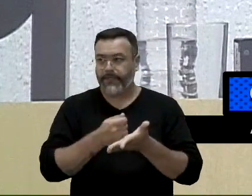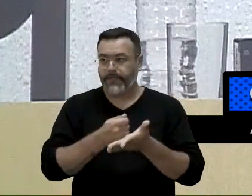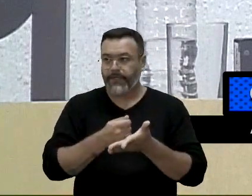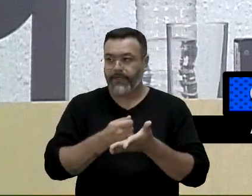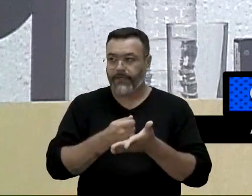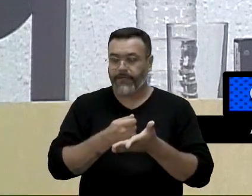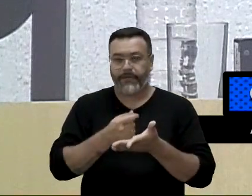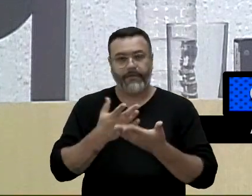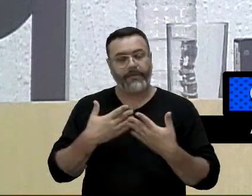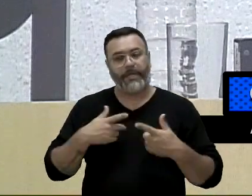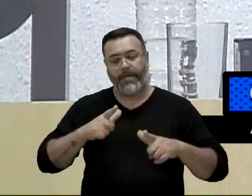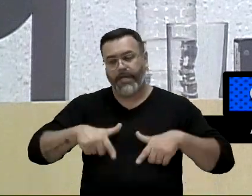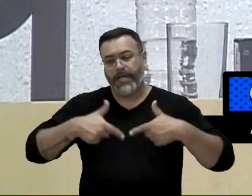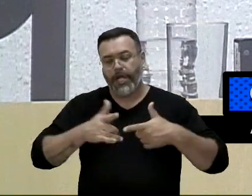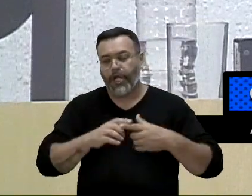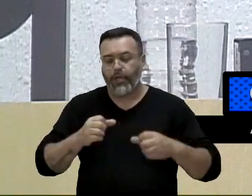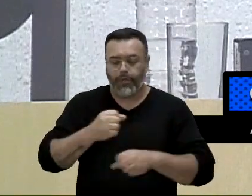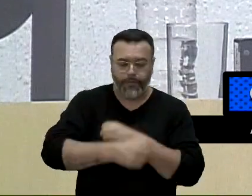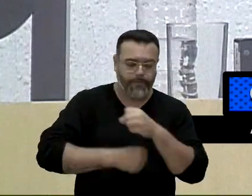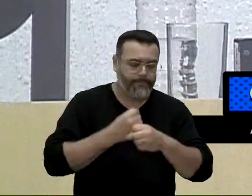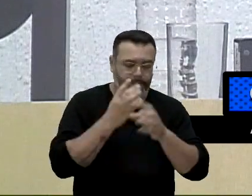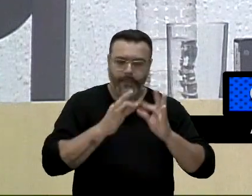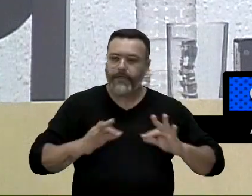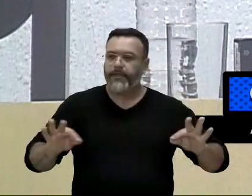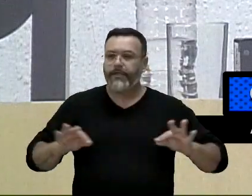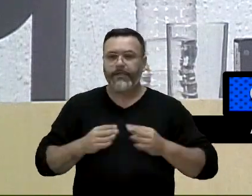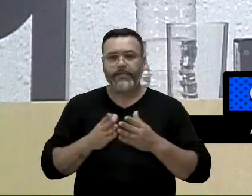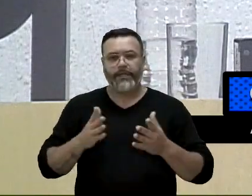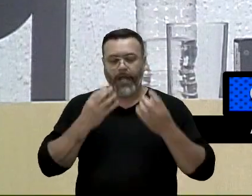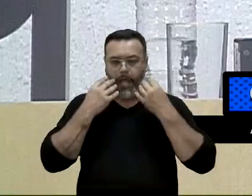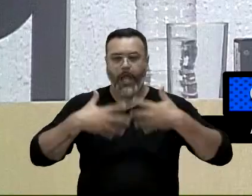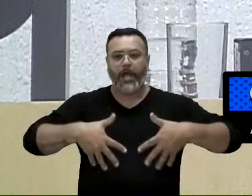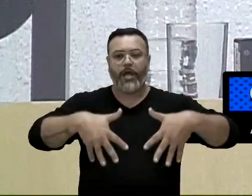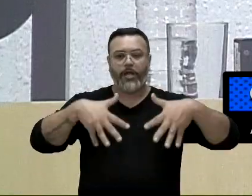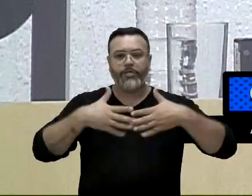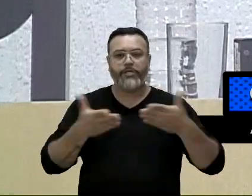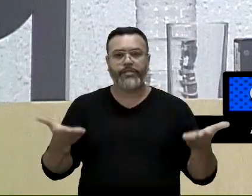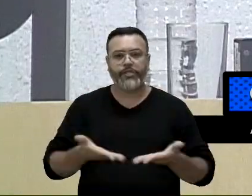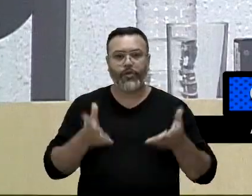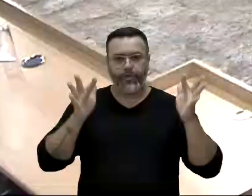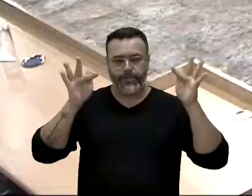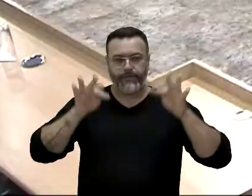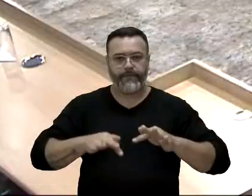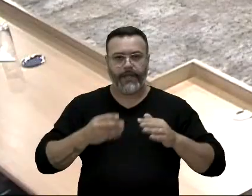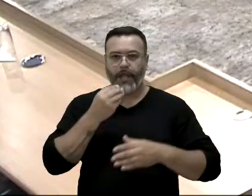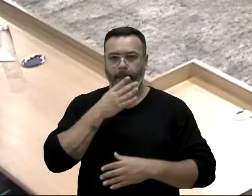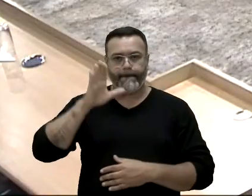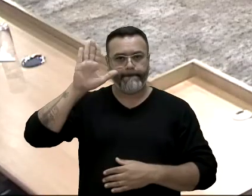todo. Eu agradeço a todos, a todas, e declaro encerrada essa audiência. Uma boa tarde.